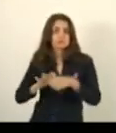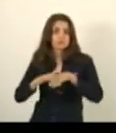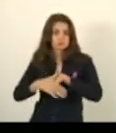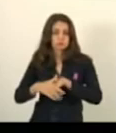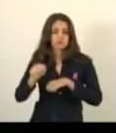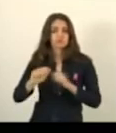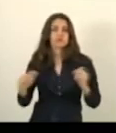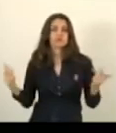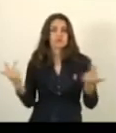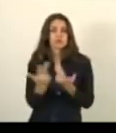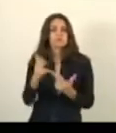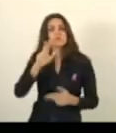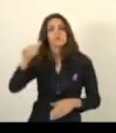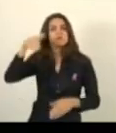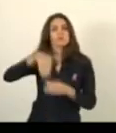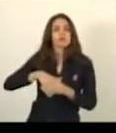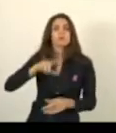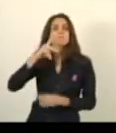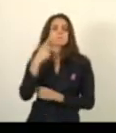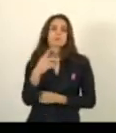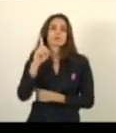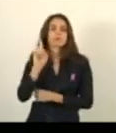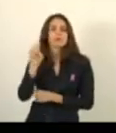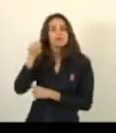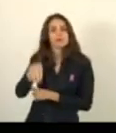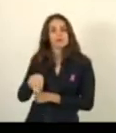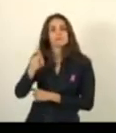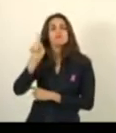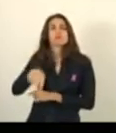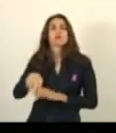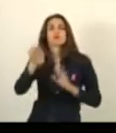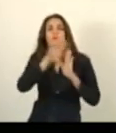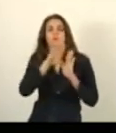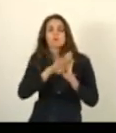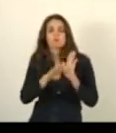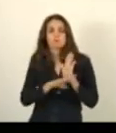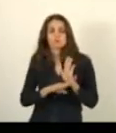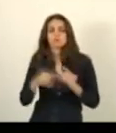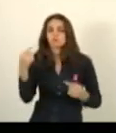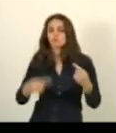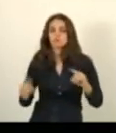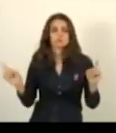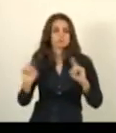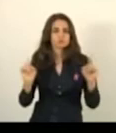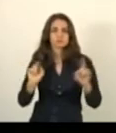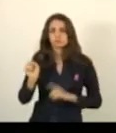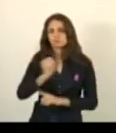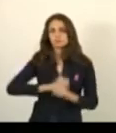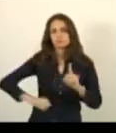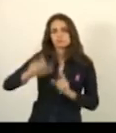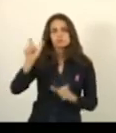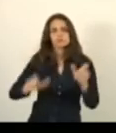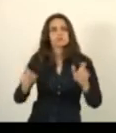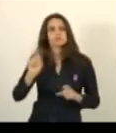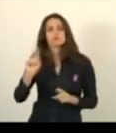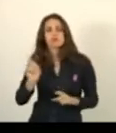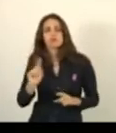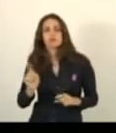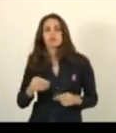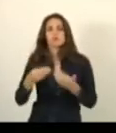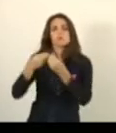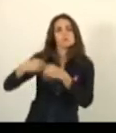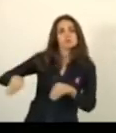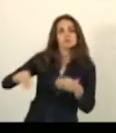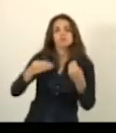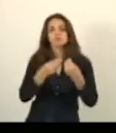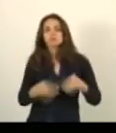será votado o PDM. Esse PDM, que lamentavelmente não foi discutido com a sociedade, quais as causas do prejuízo